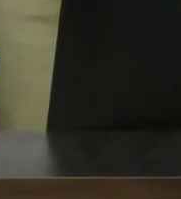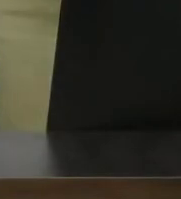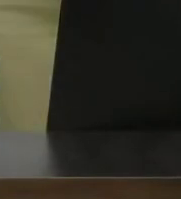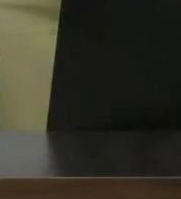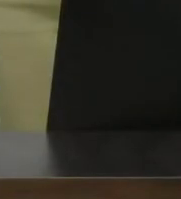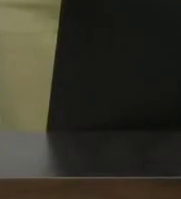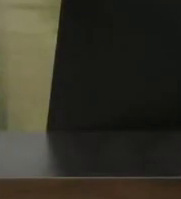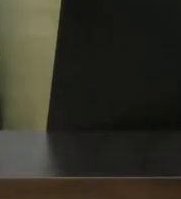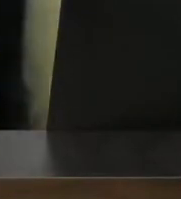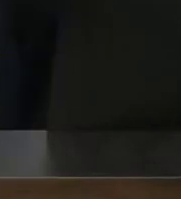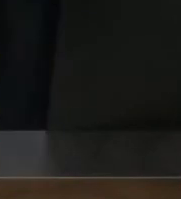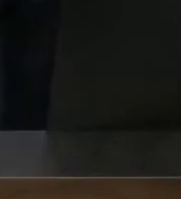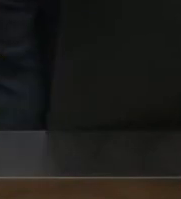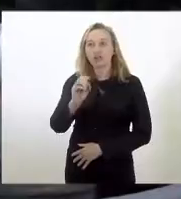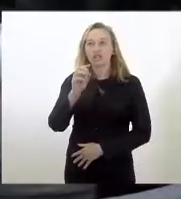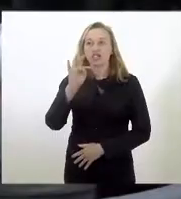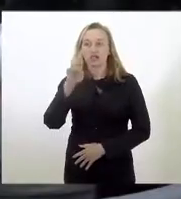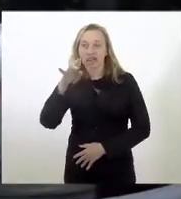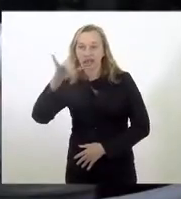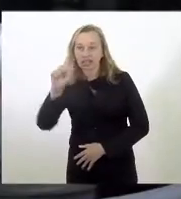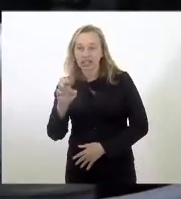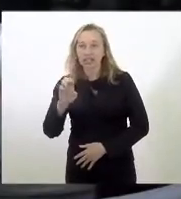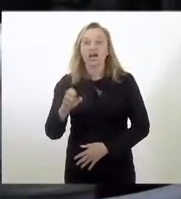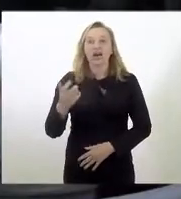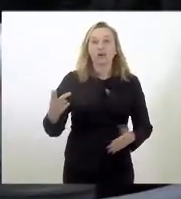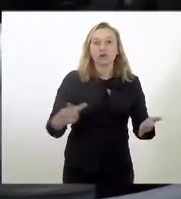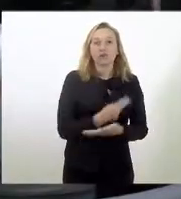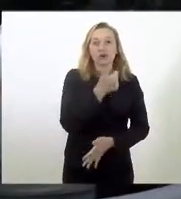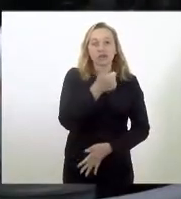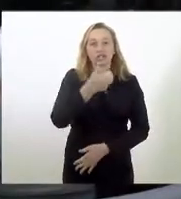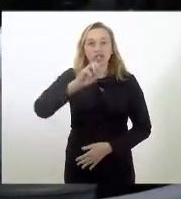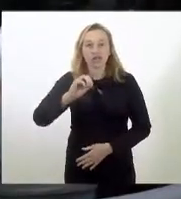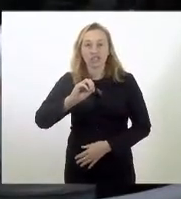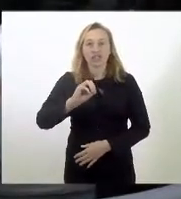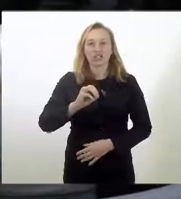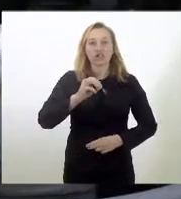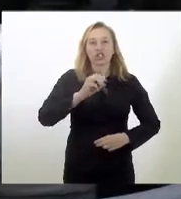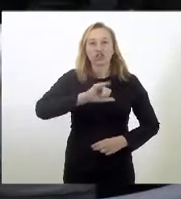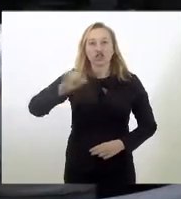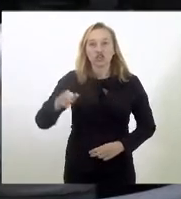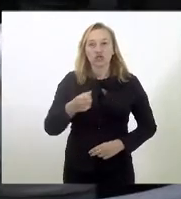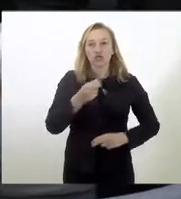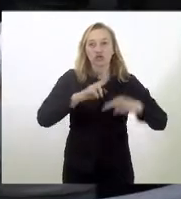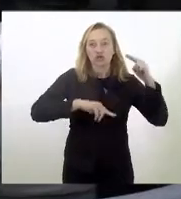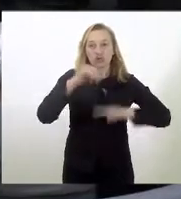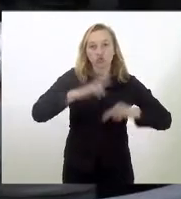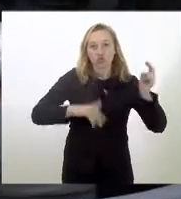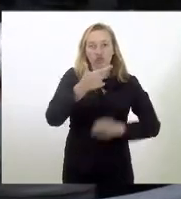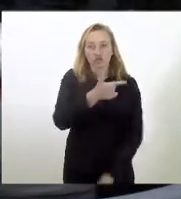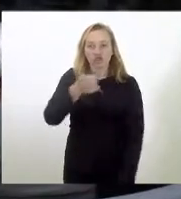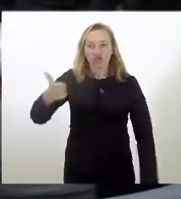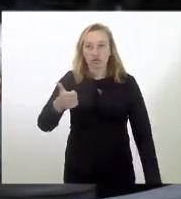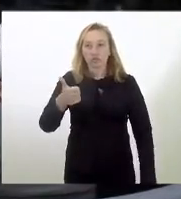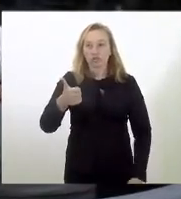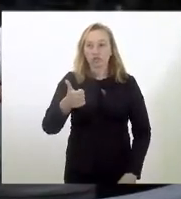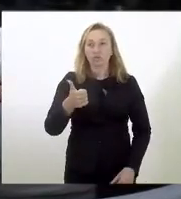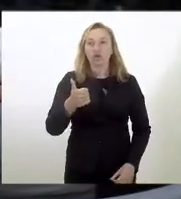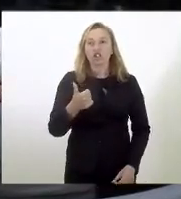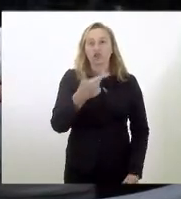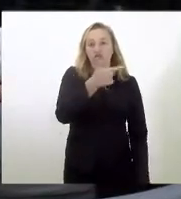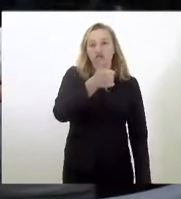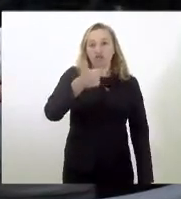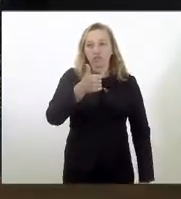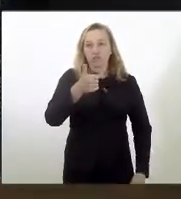Tiradentes aconteceu 30 de junho de 21. Encerramos um ciclo de 95 anos e hoje,